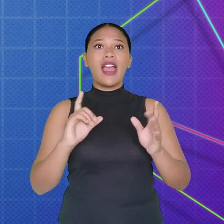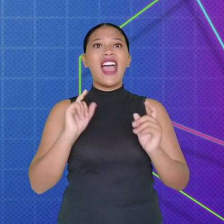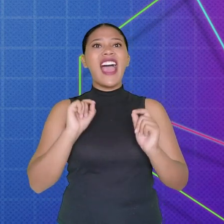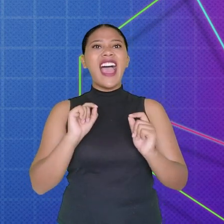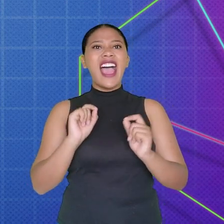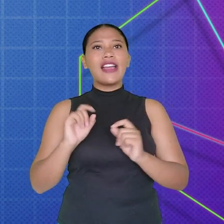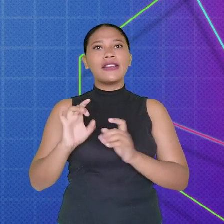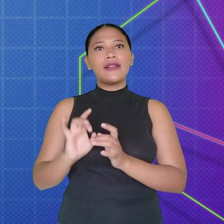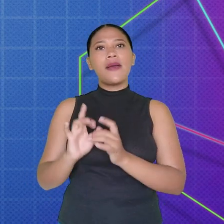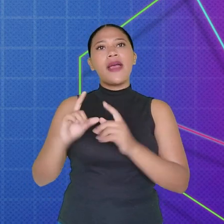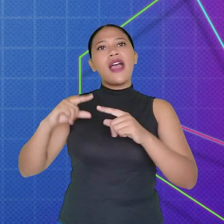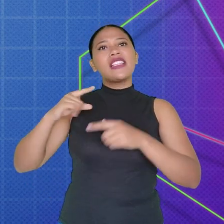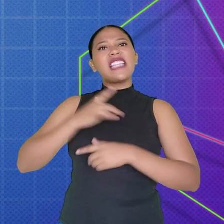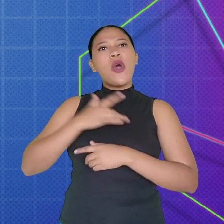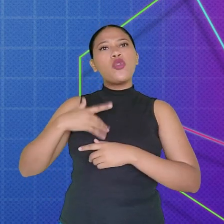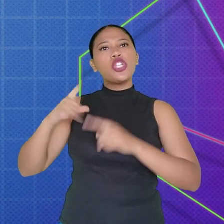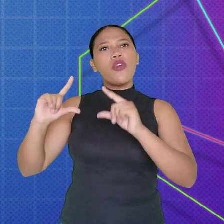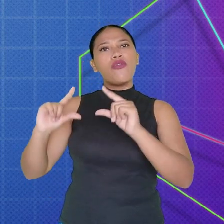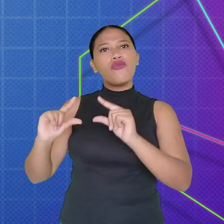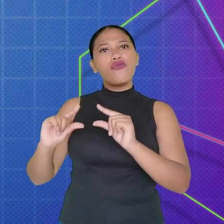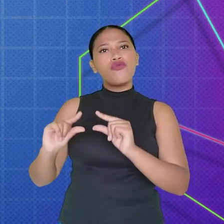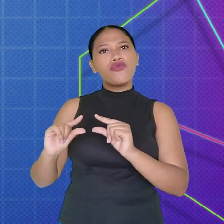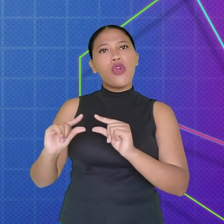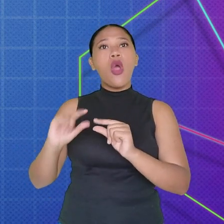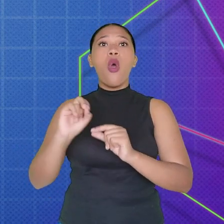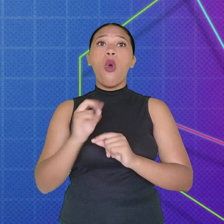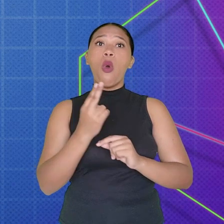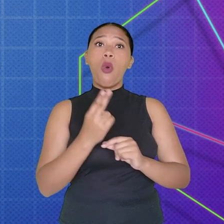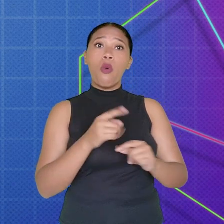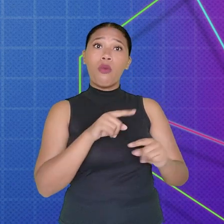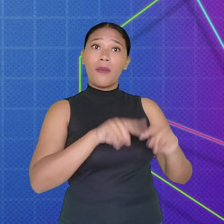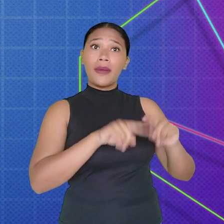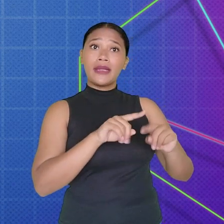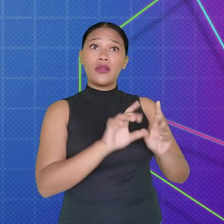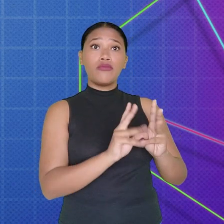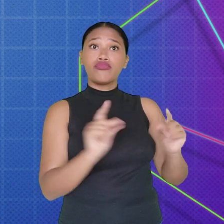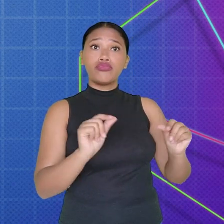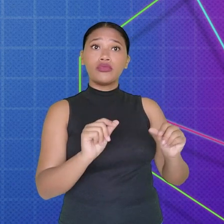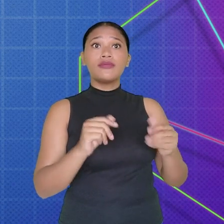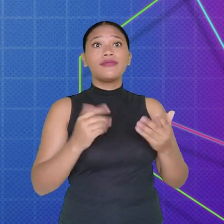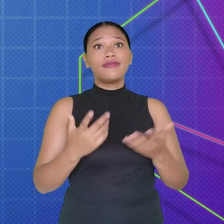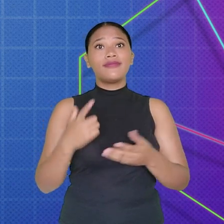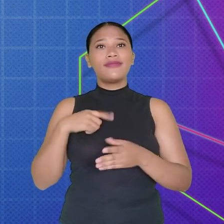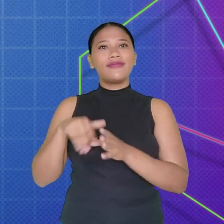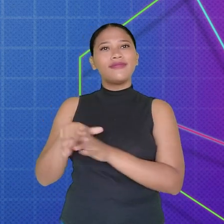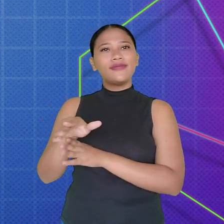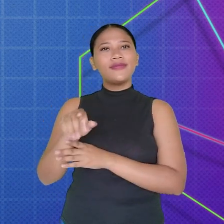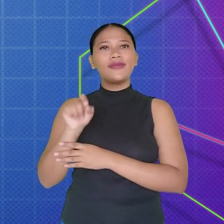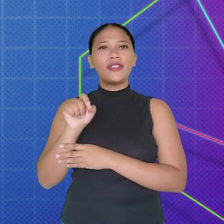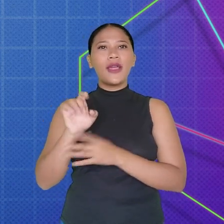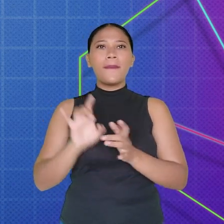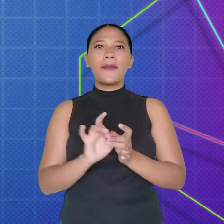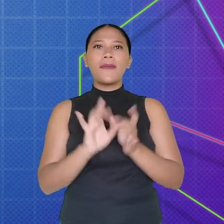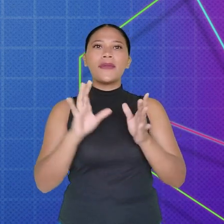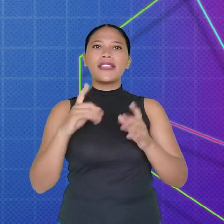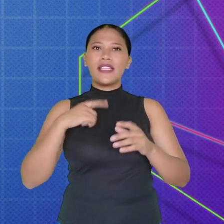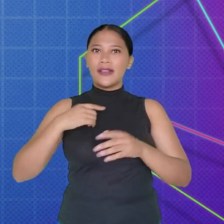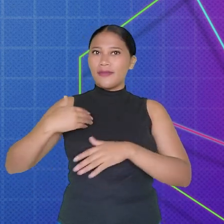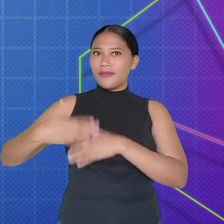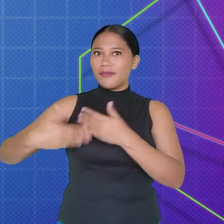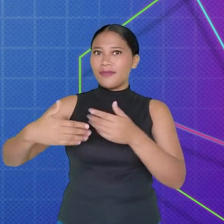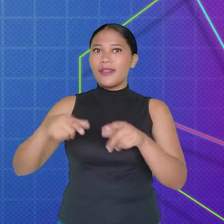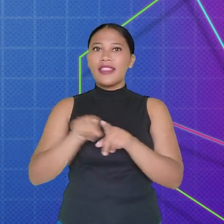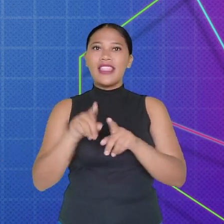saúde do personagem ou fazer o objeto desaparecer. A lógica orientada a eventos no Construct permite que os